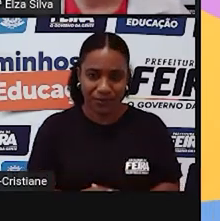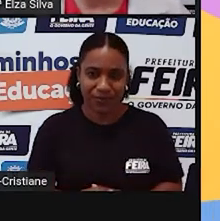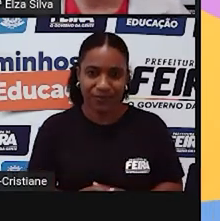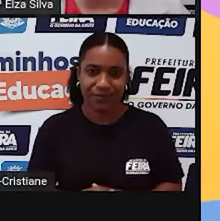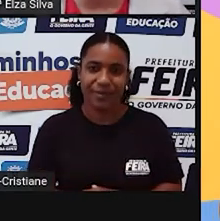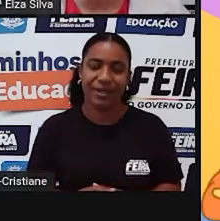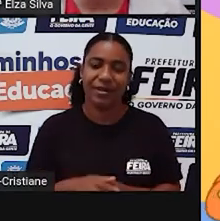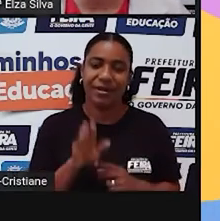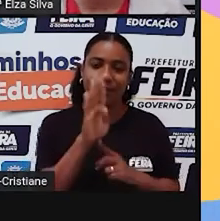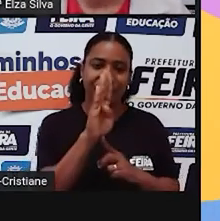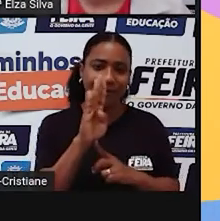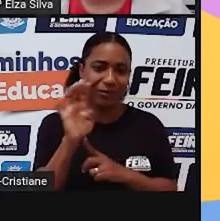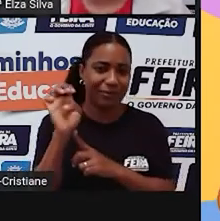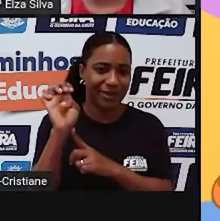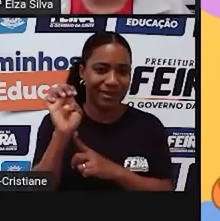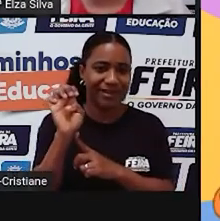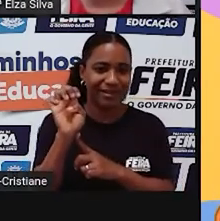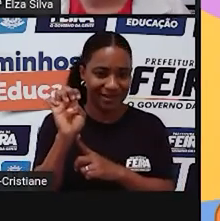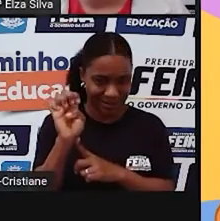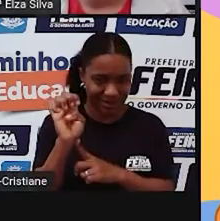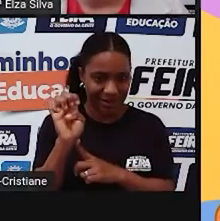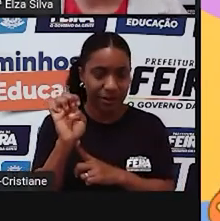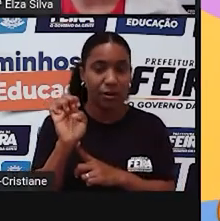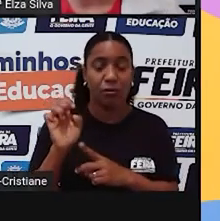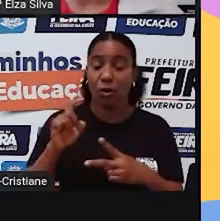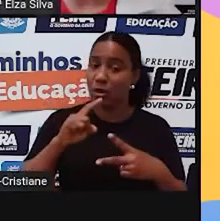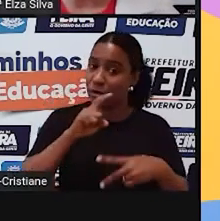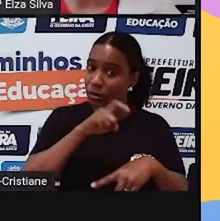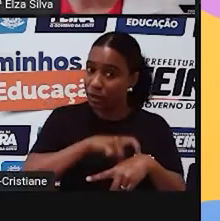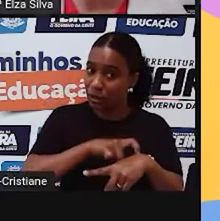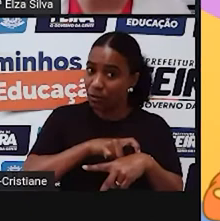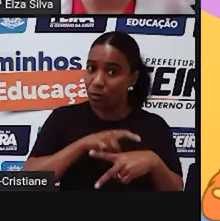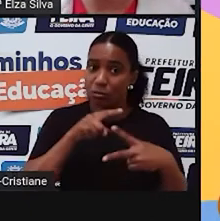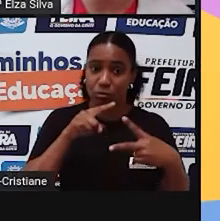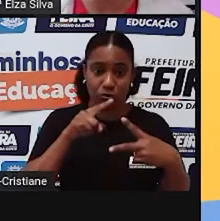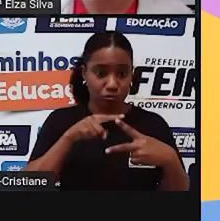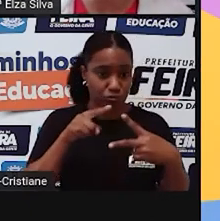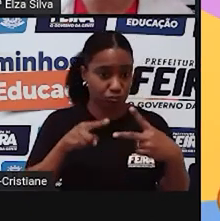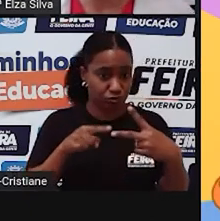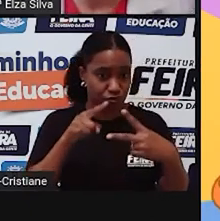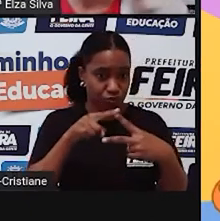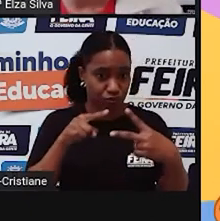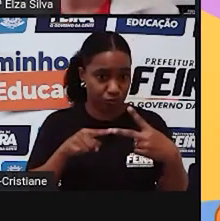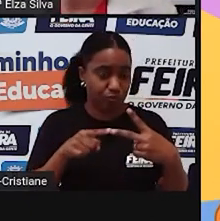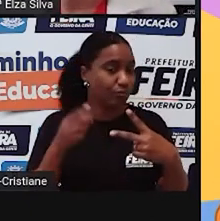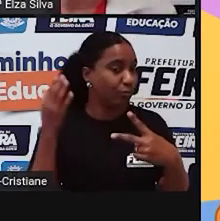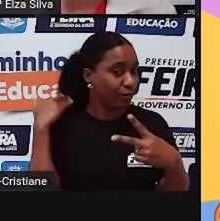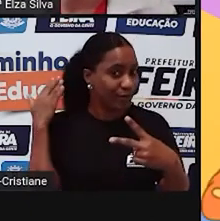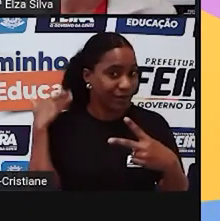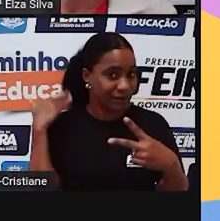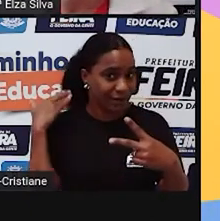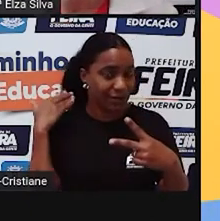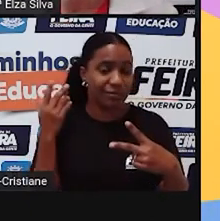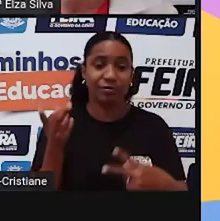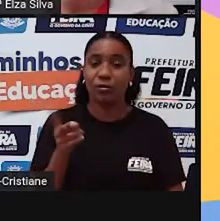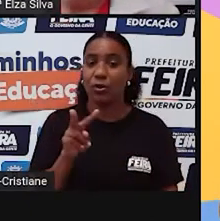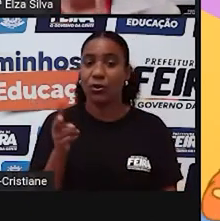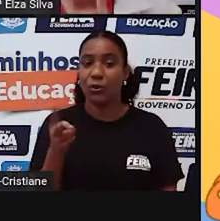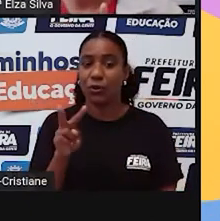tem duas formas no passado. A gente precisa saber quando usar um, quando usar